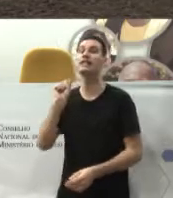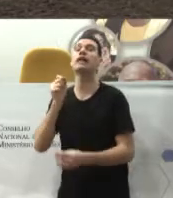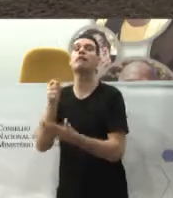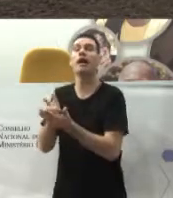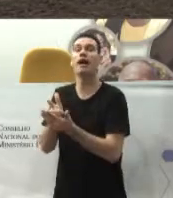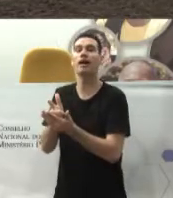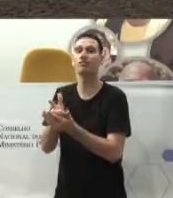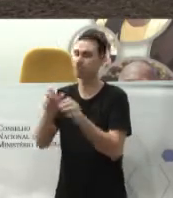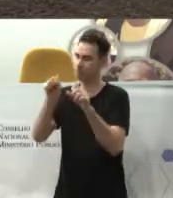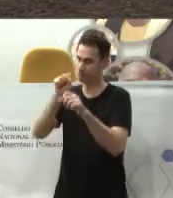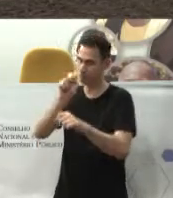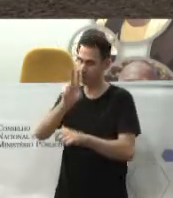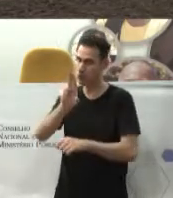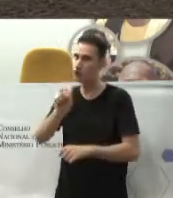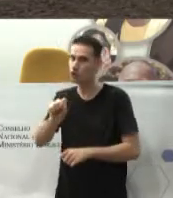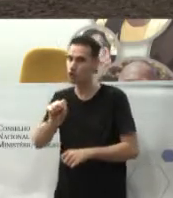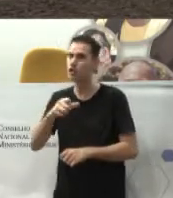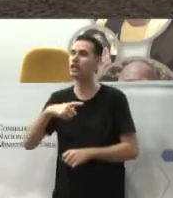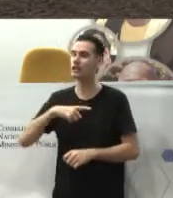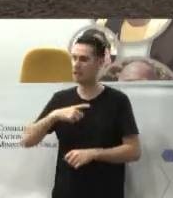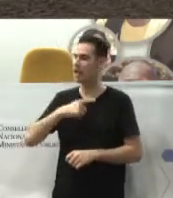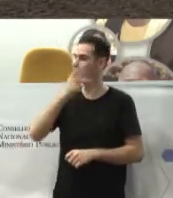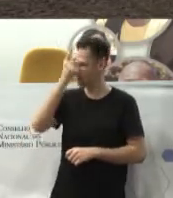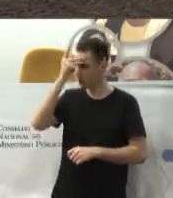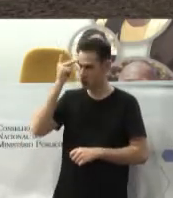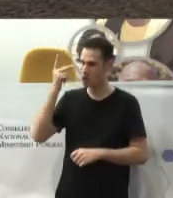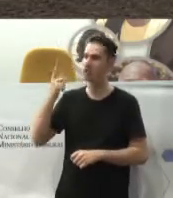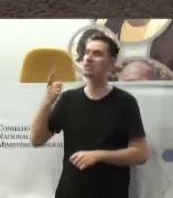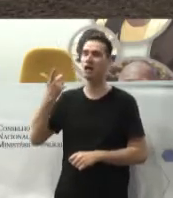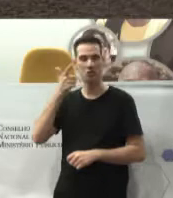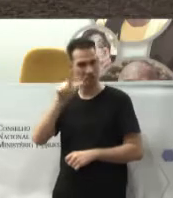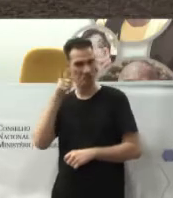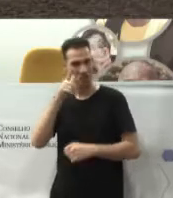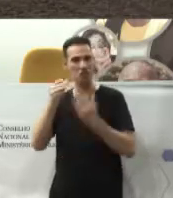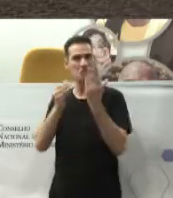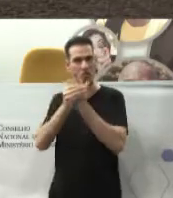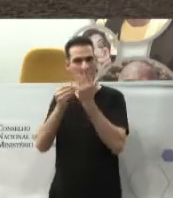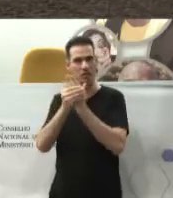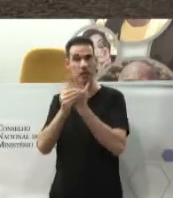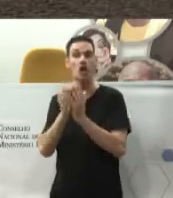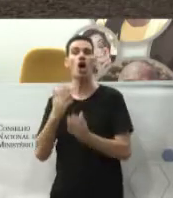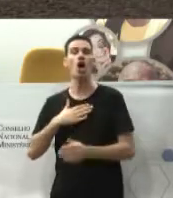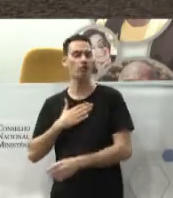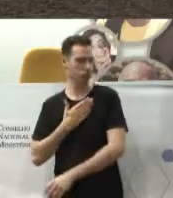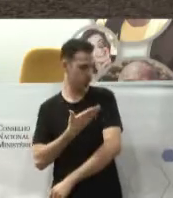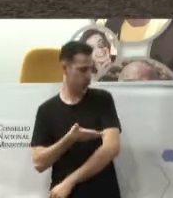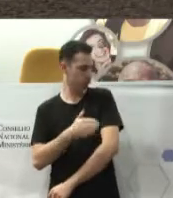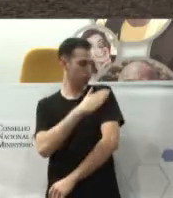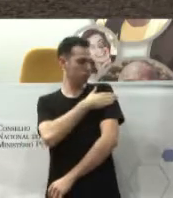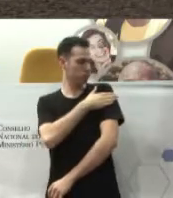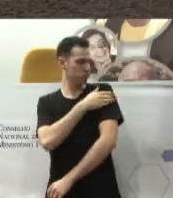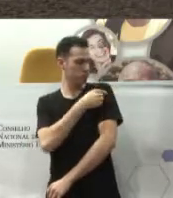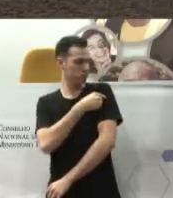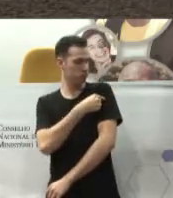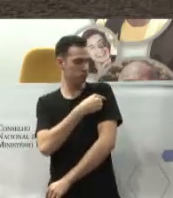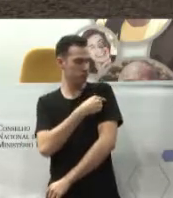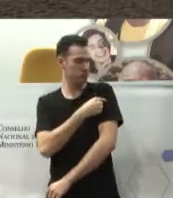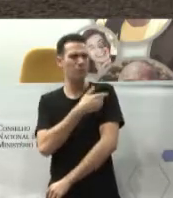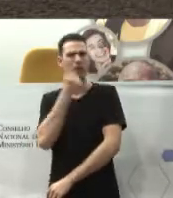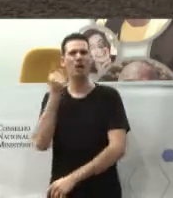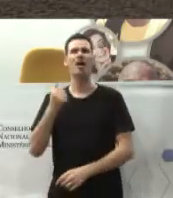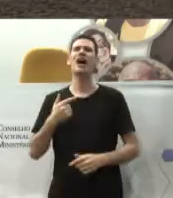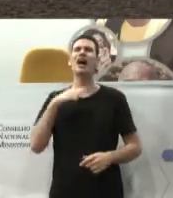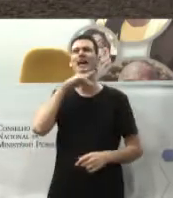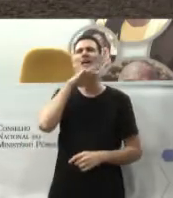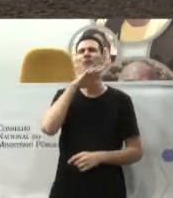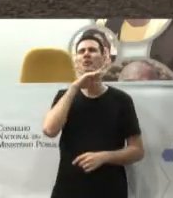Né? É uma questão. Tem gente ganhando judicialmente esse tratamento com adesivo. E com argumentos razoáveis. Ah, porque senão você tem que acordar de